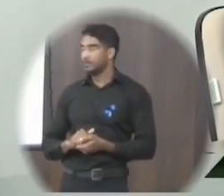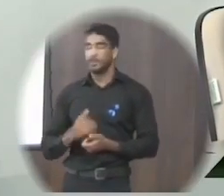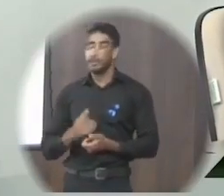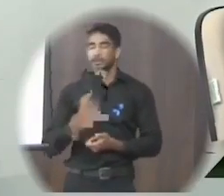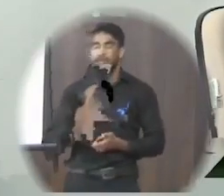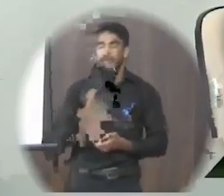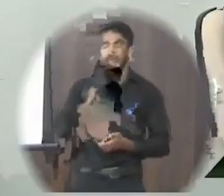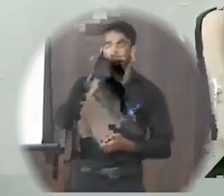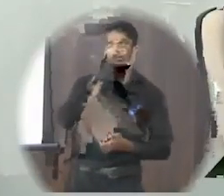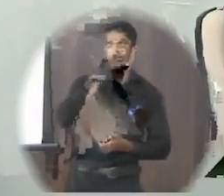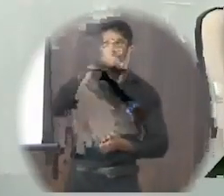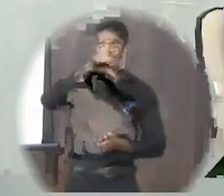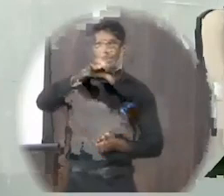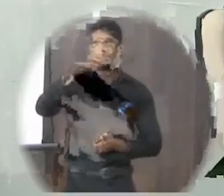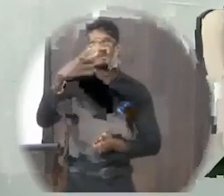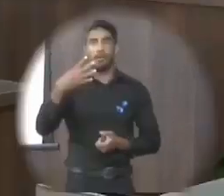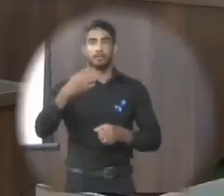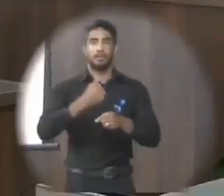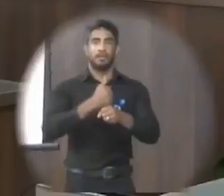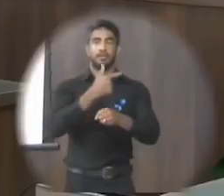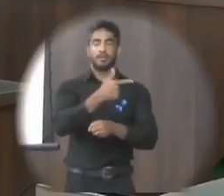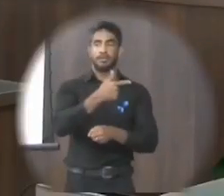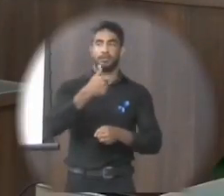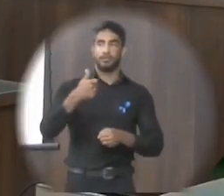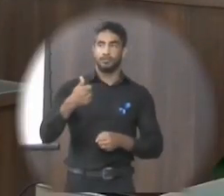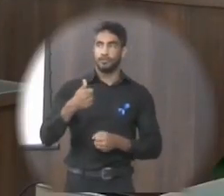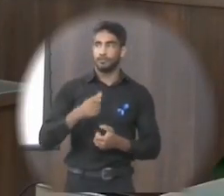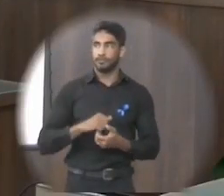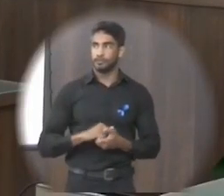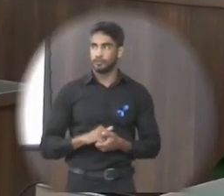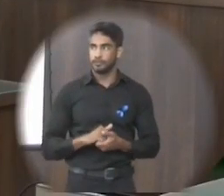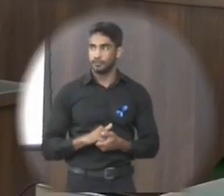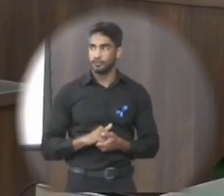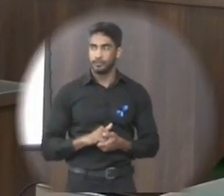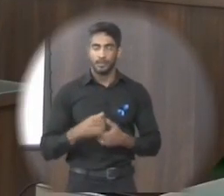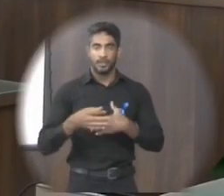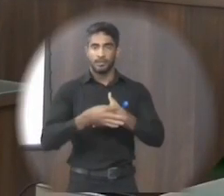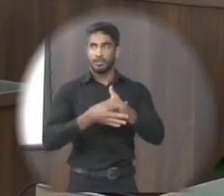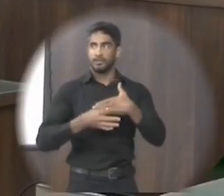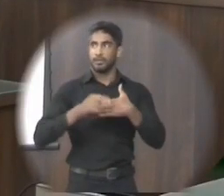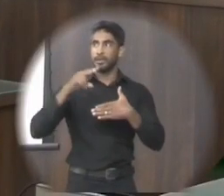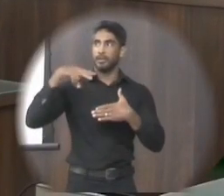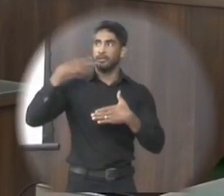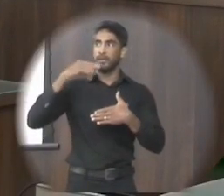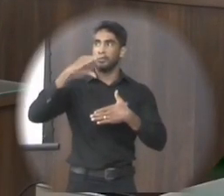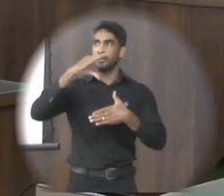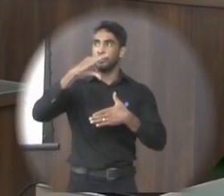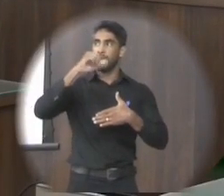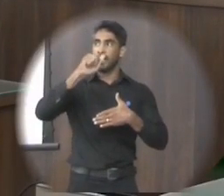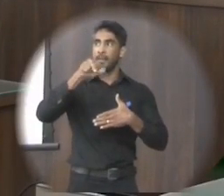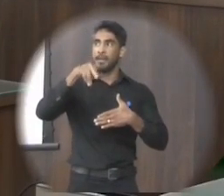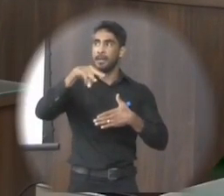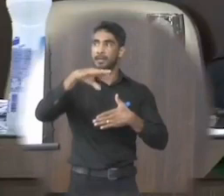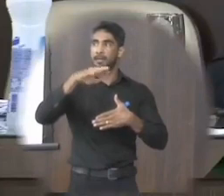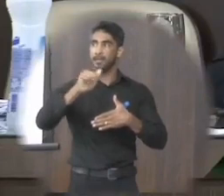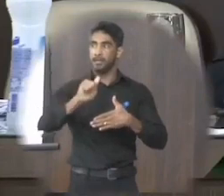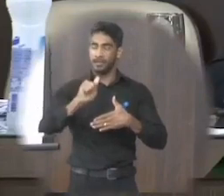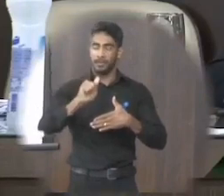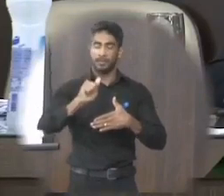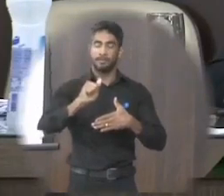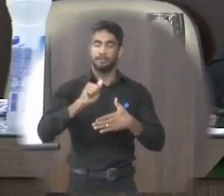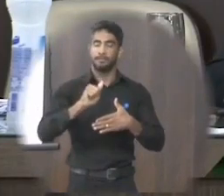Requerimento 294-2021, de autoria da vereadora Carmelina Romana da Silva